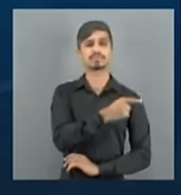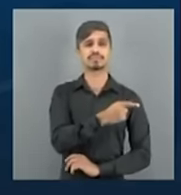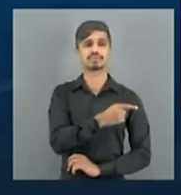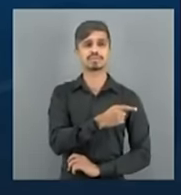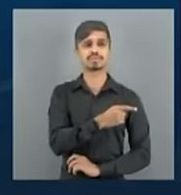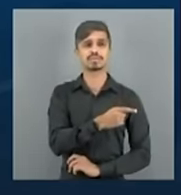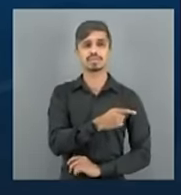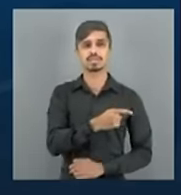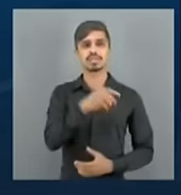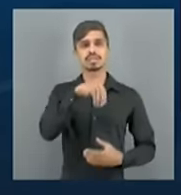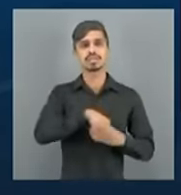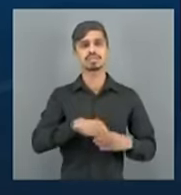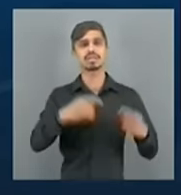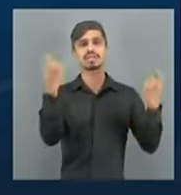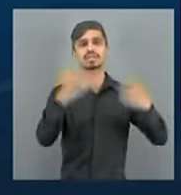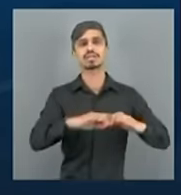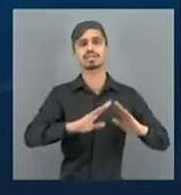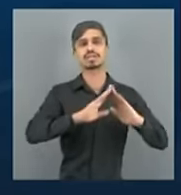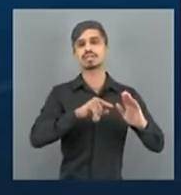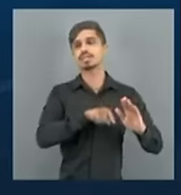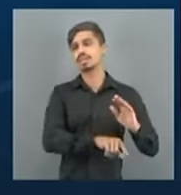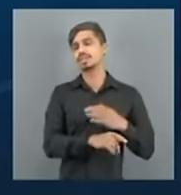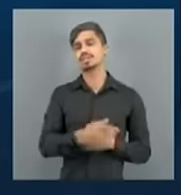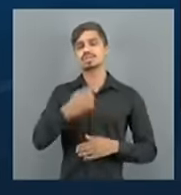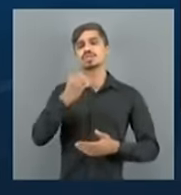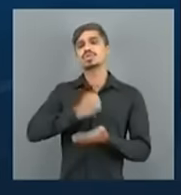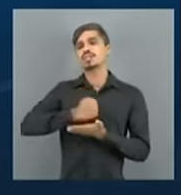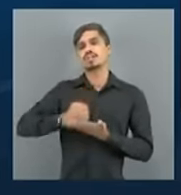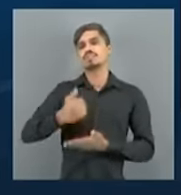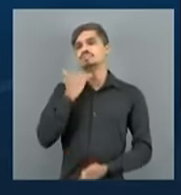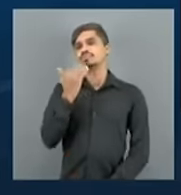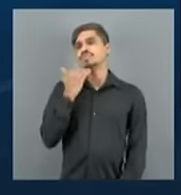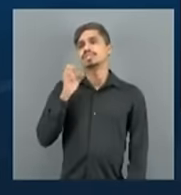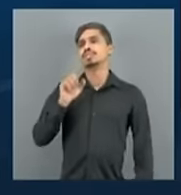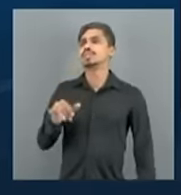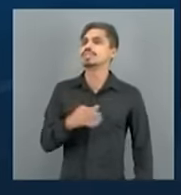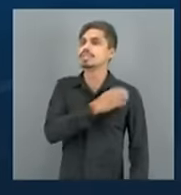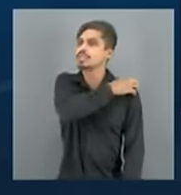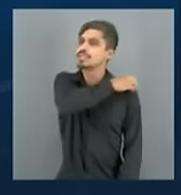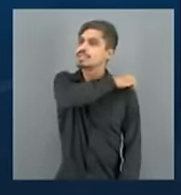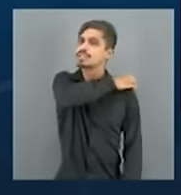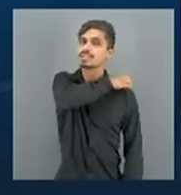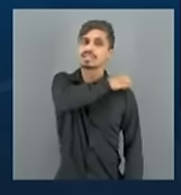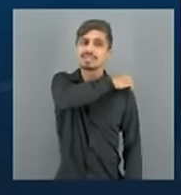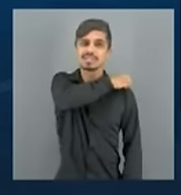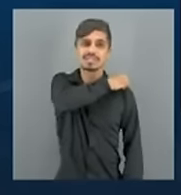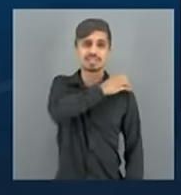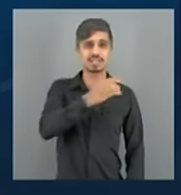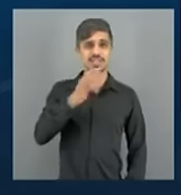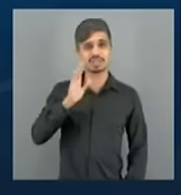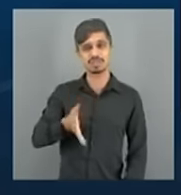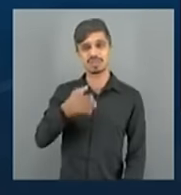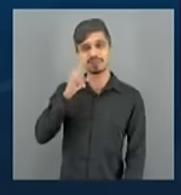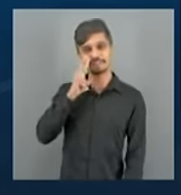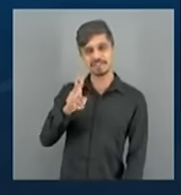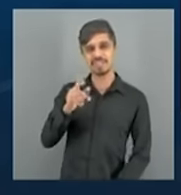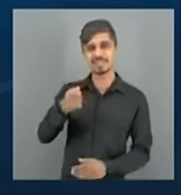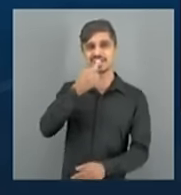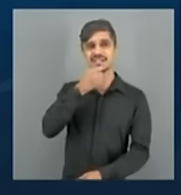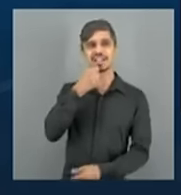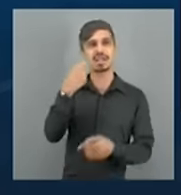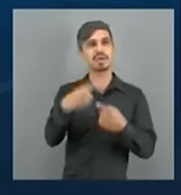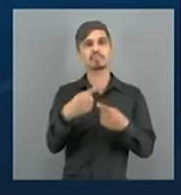Os fatos estão nas casas de aposta, não está num contrato que deu certo ou não deu. Eu tive o desprazer de ver essa entrevista. Que eu